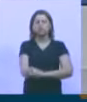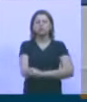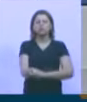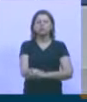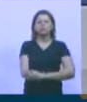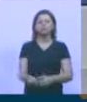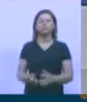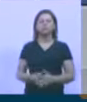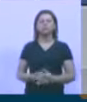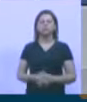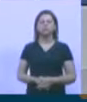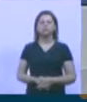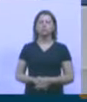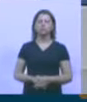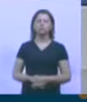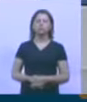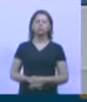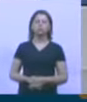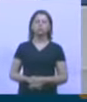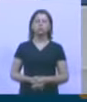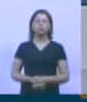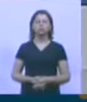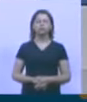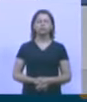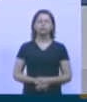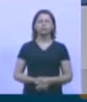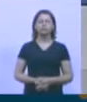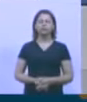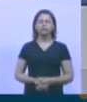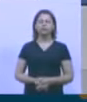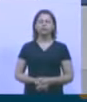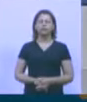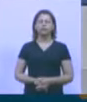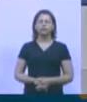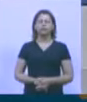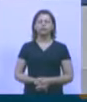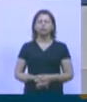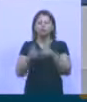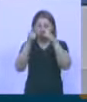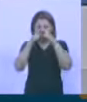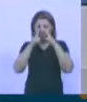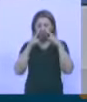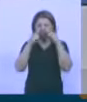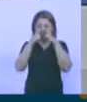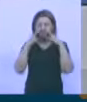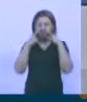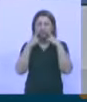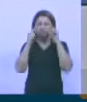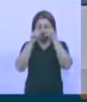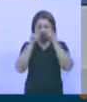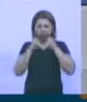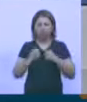And tears of pain and grief. E lágrimas de dor e de